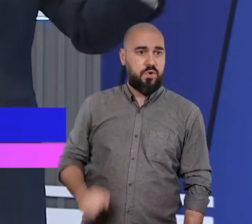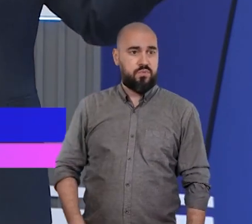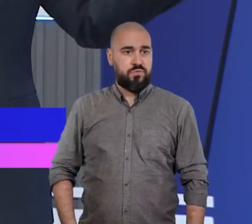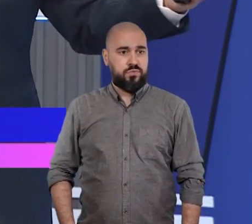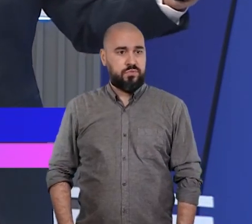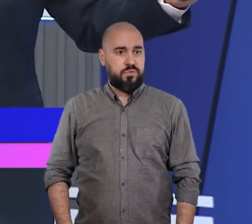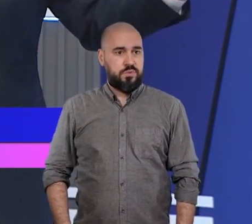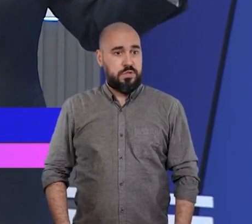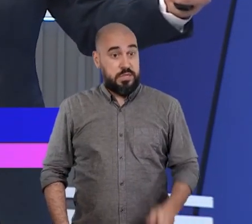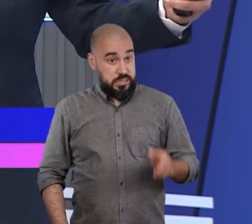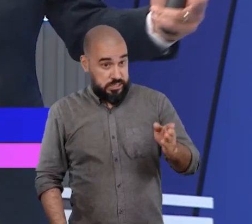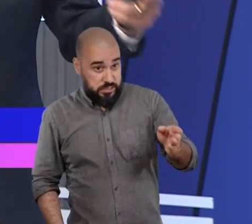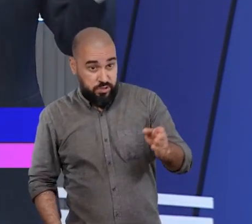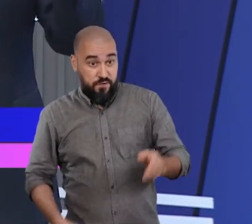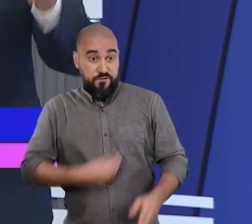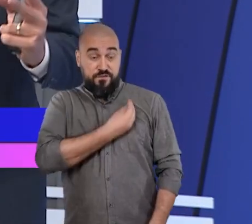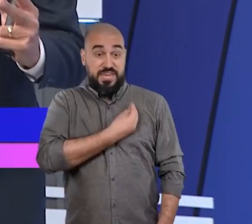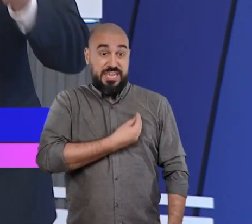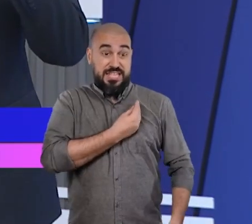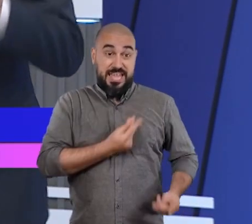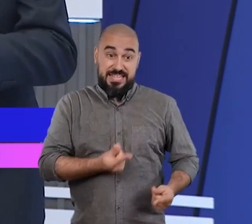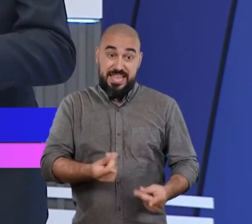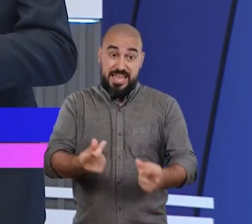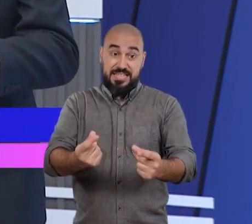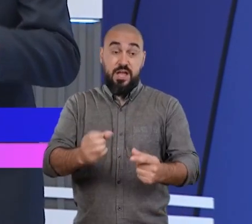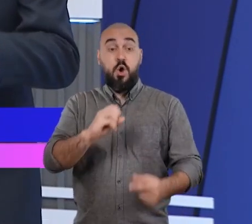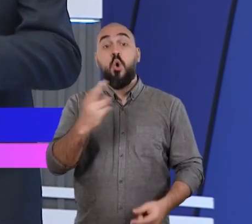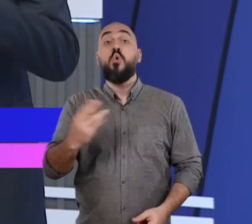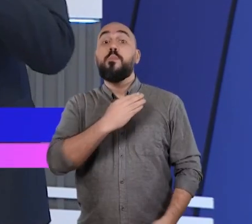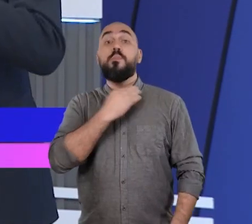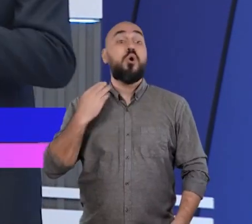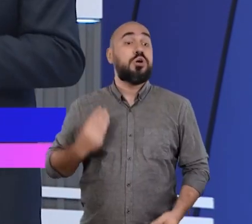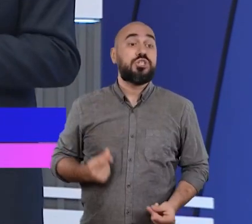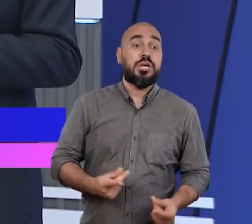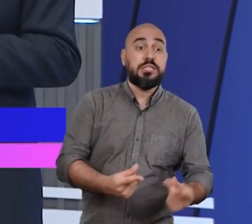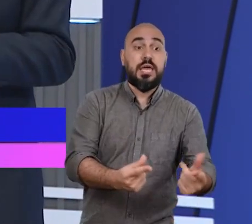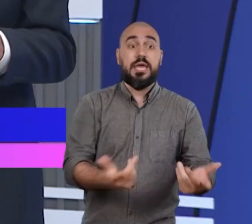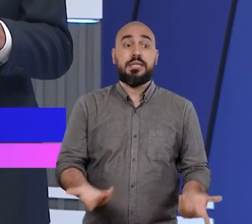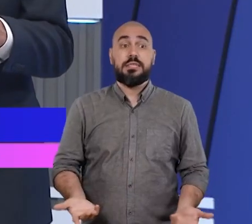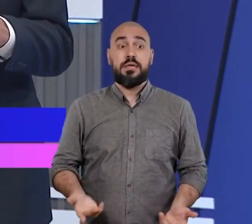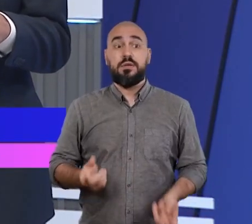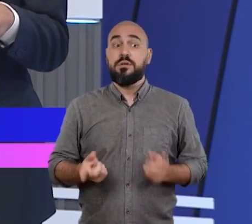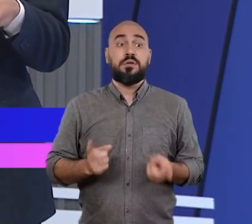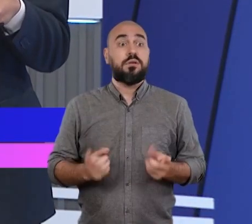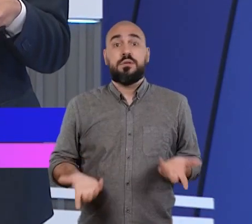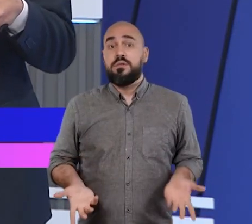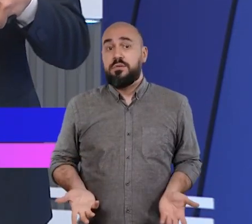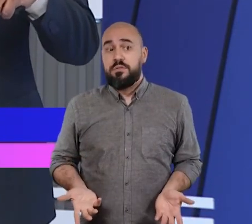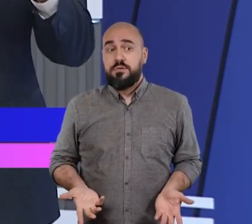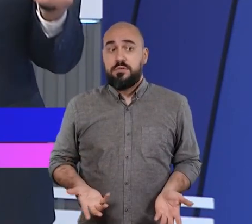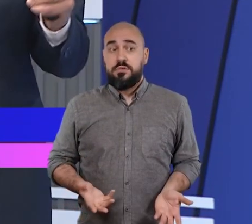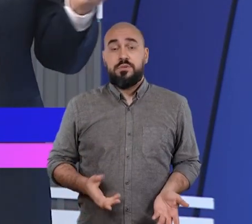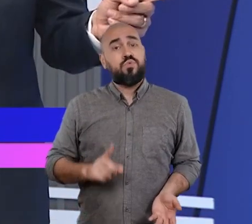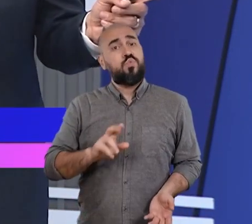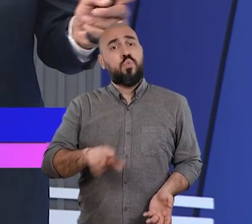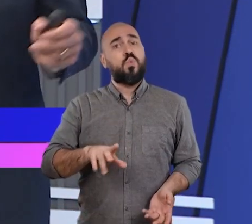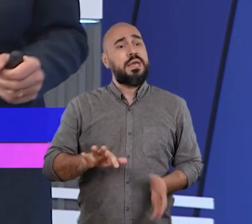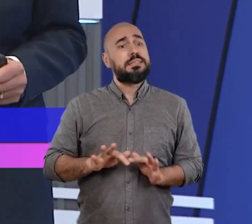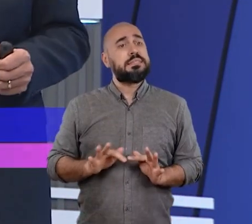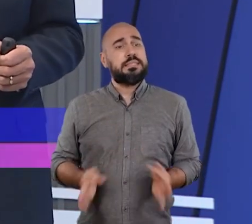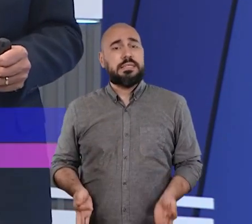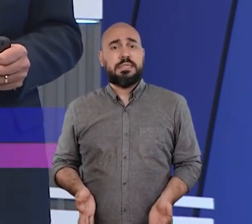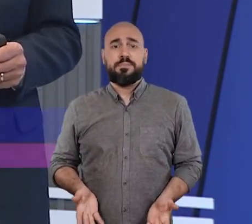questão de vida eterna ou de morte eterna. Então, não encare isso como se fosse algo muito simples ou